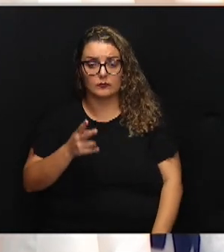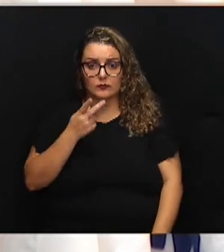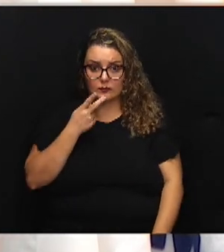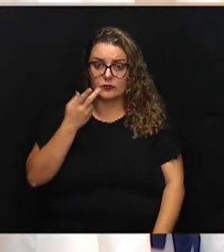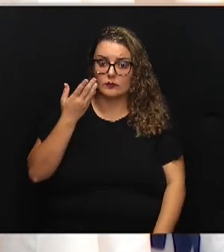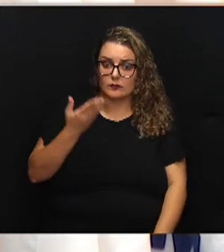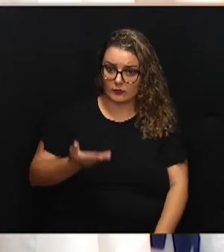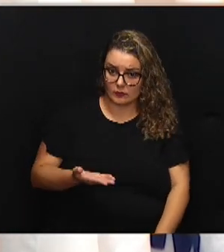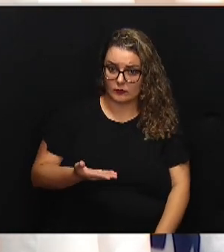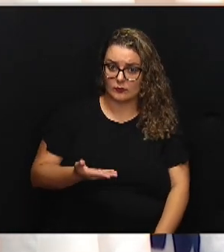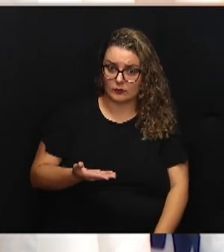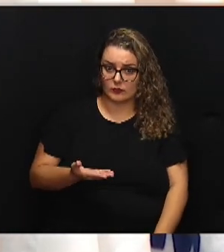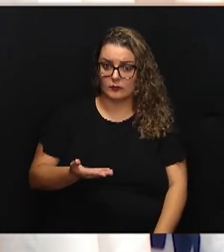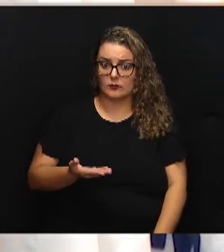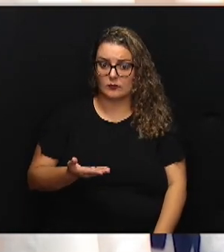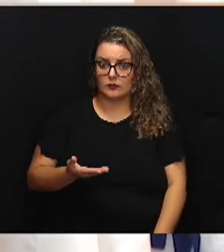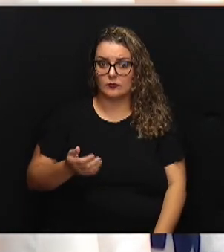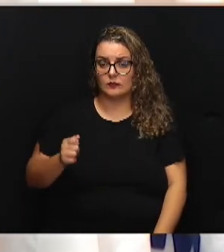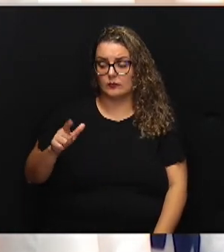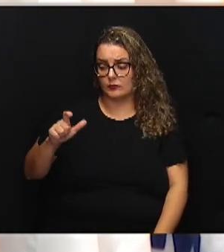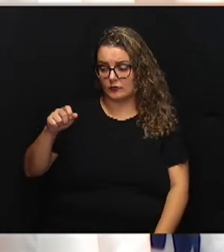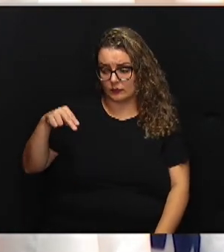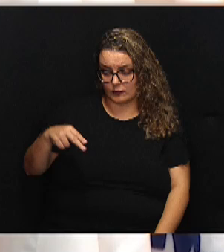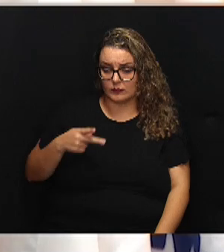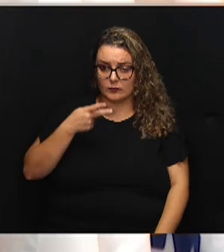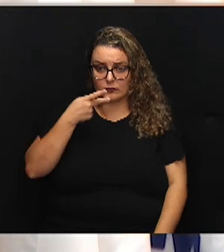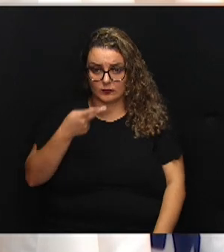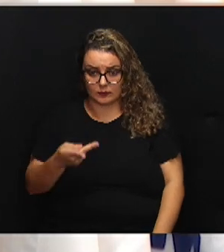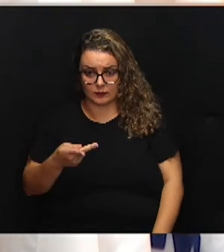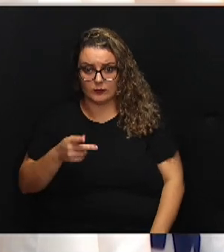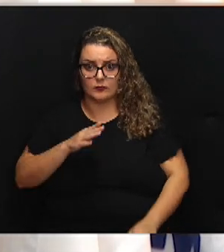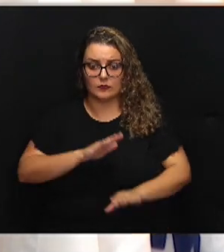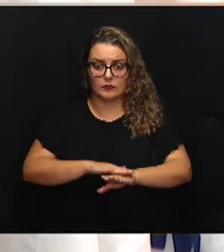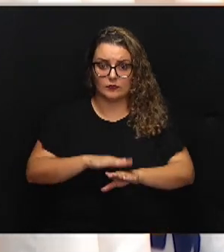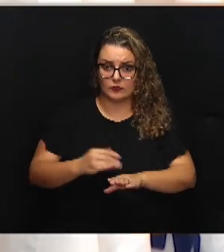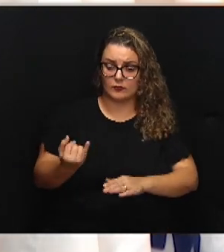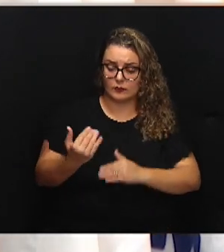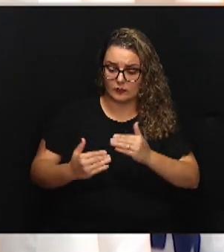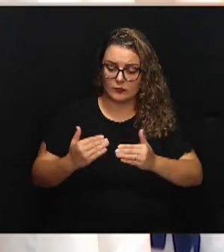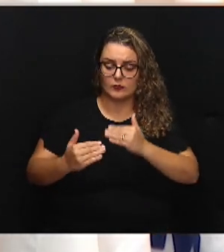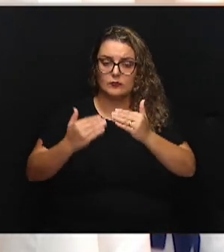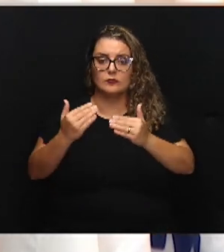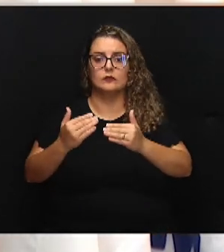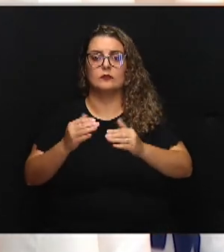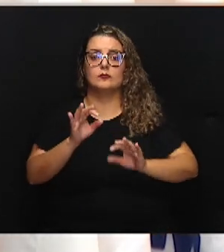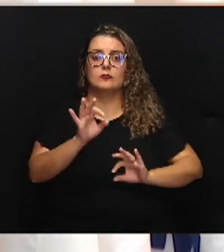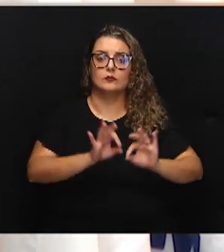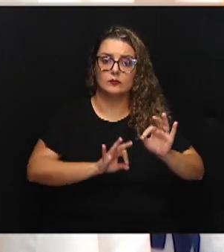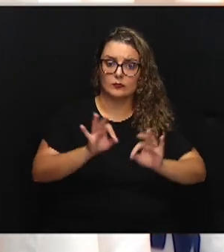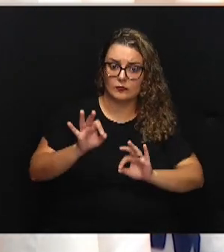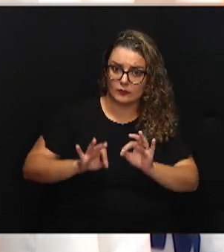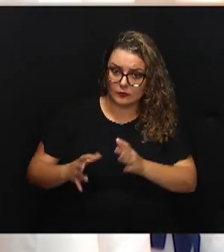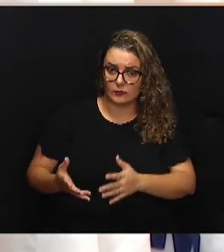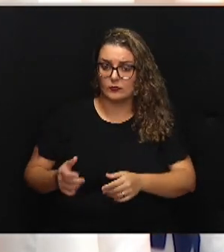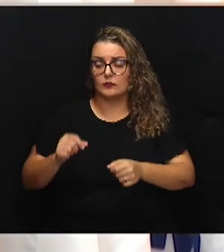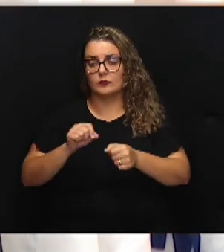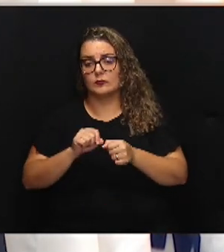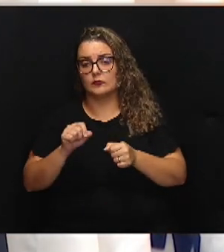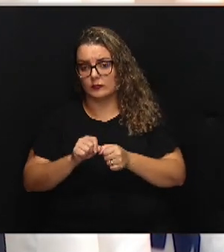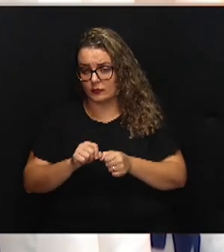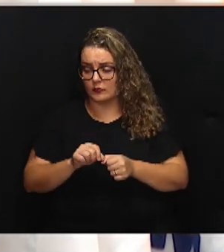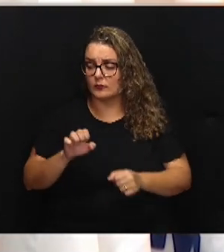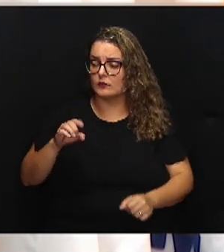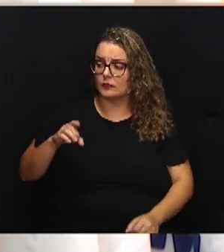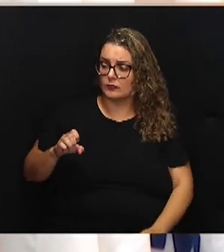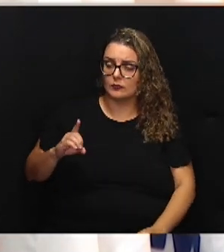aqui pelo Alan, ações importantes que são desenvolvidas através de planejamentos, que são feitos pela